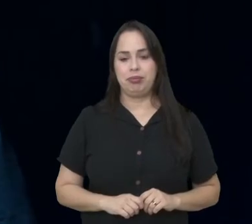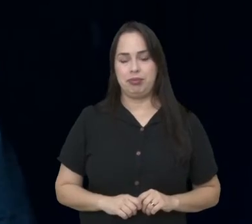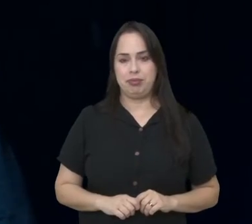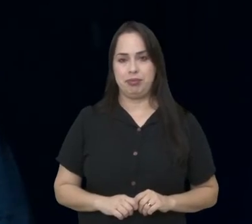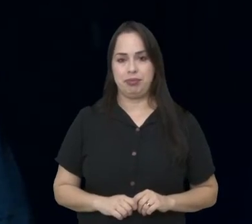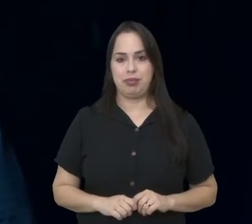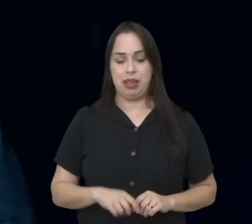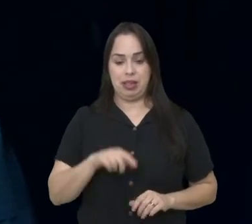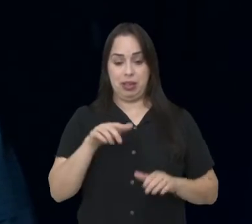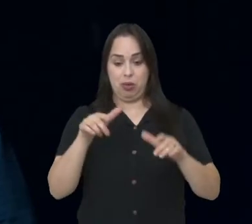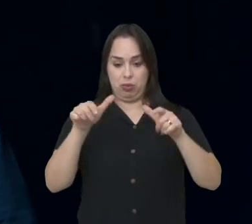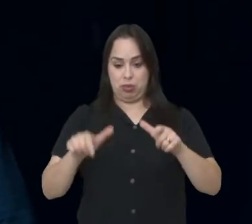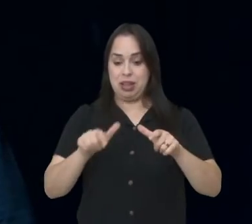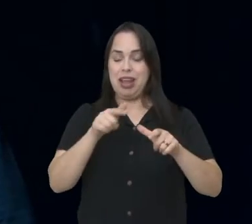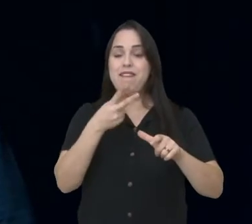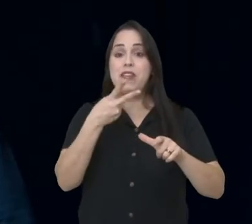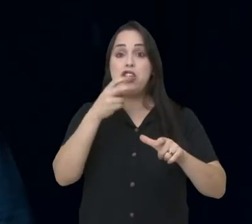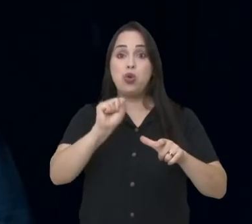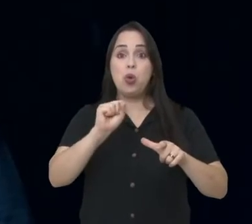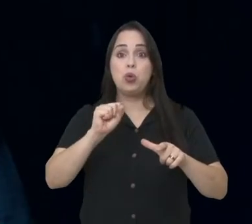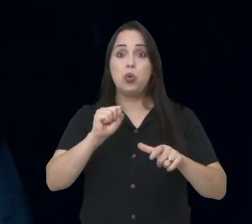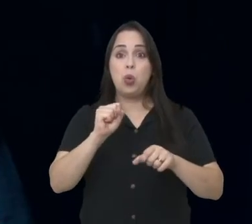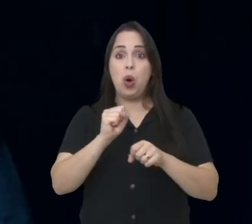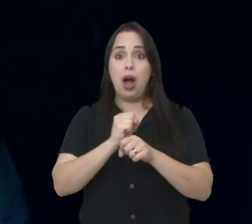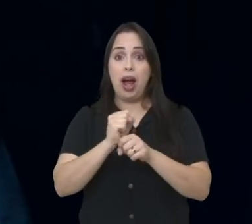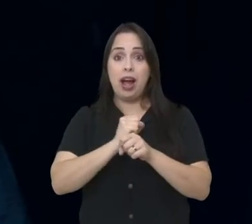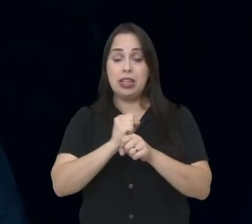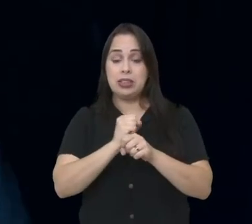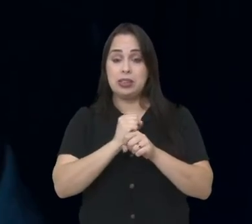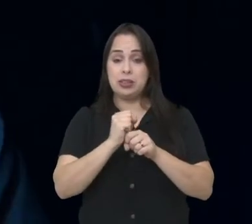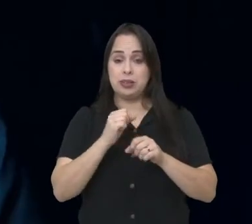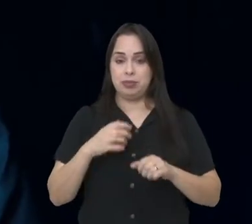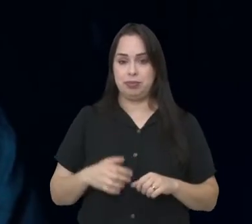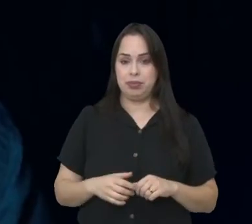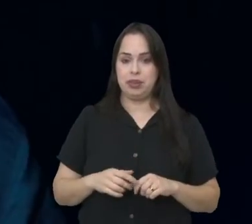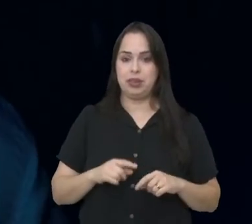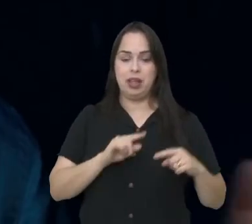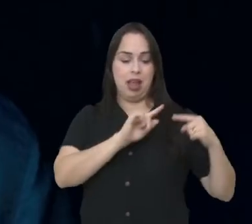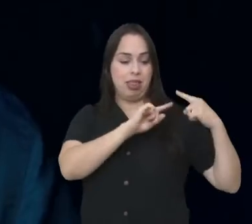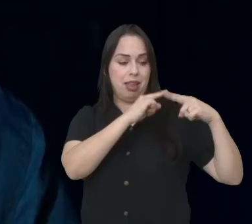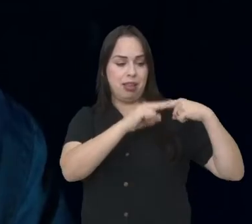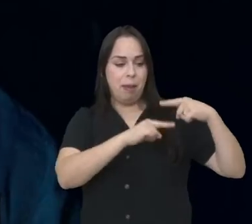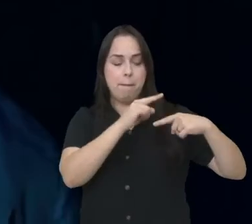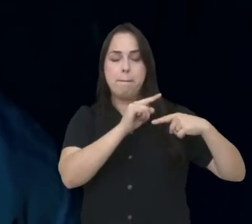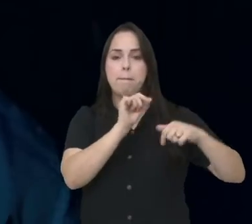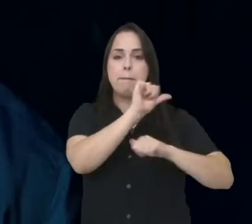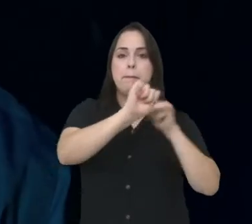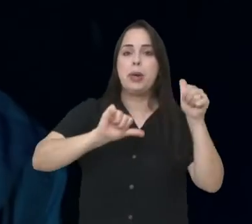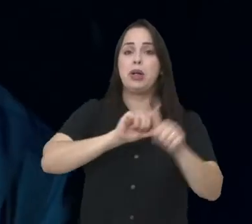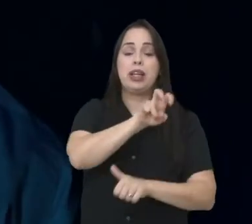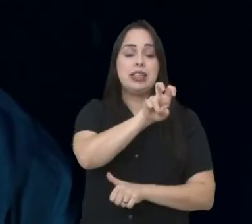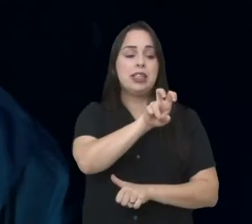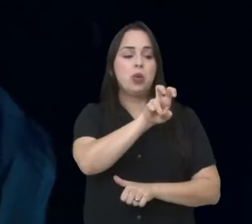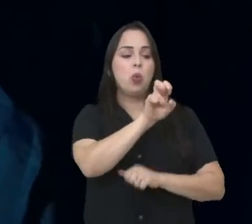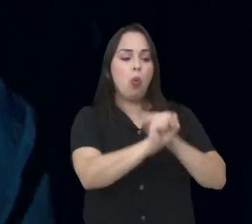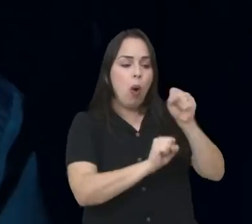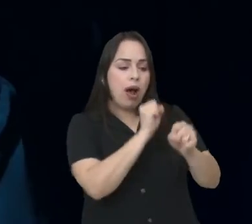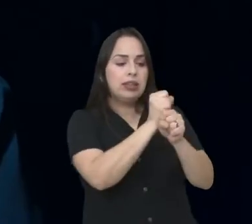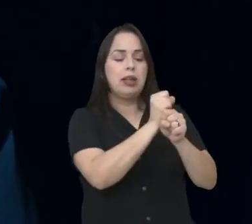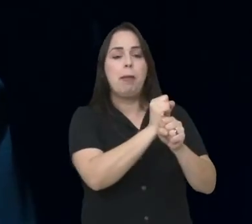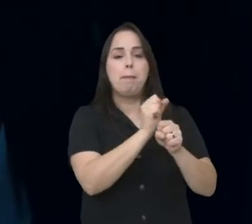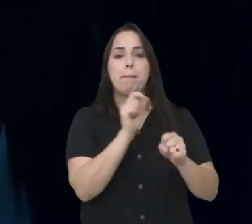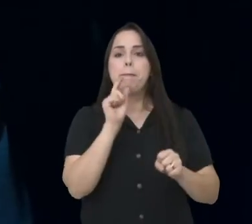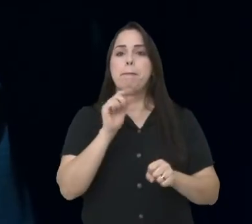O Hocus tem 28 anos, dizem que cada geração muda há 5 anos, né? Cada 5 anos tem uma mudança